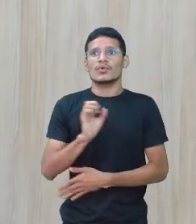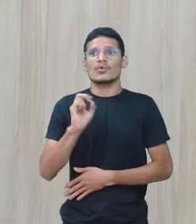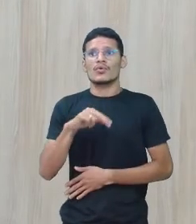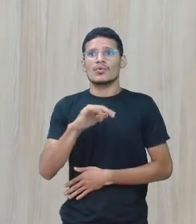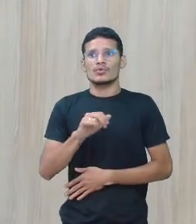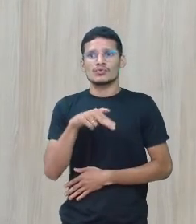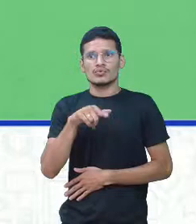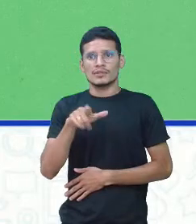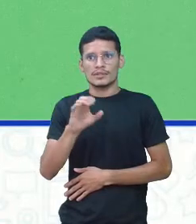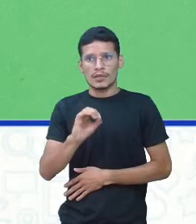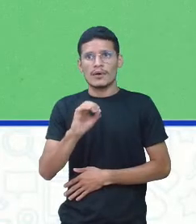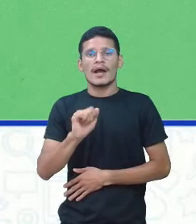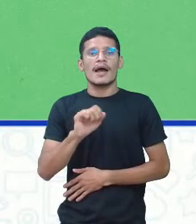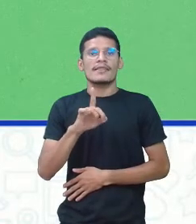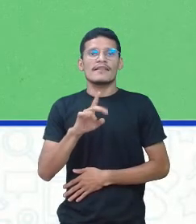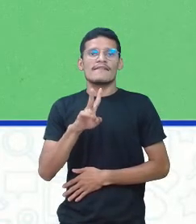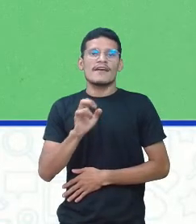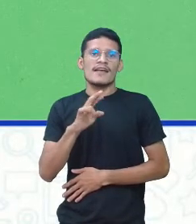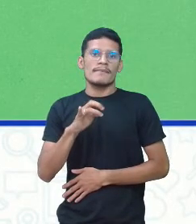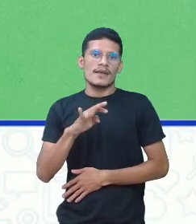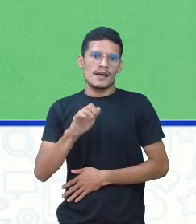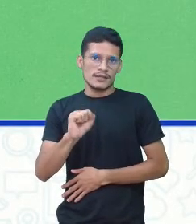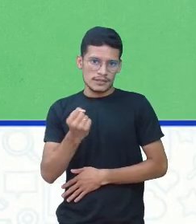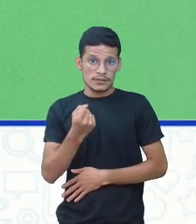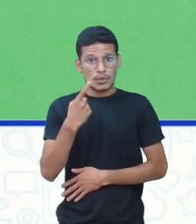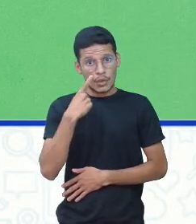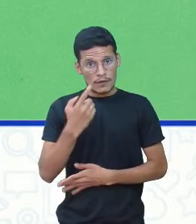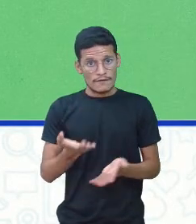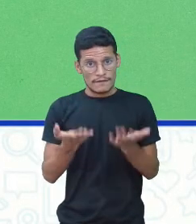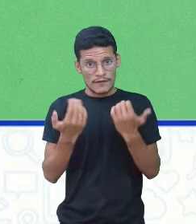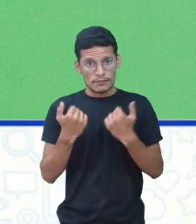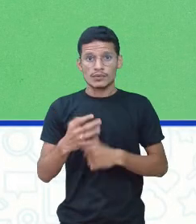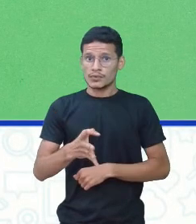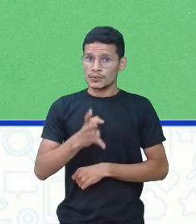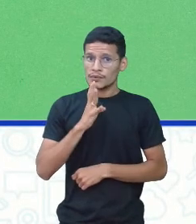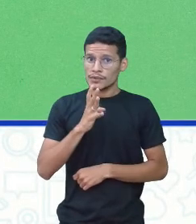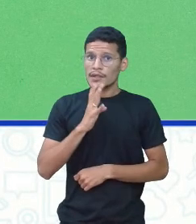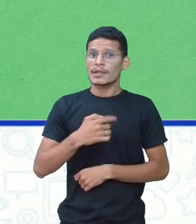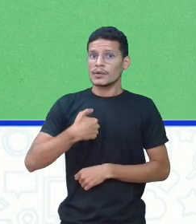conjunções adverbiais? Vamos, gente. Tenho